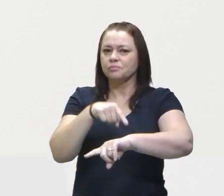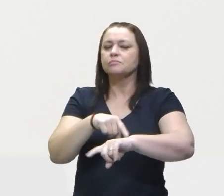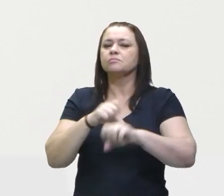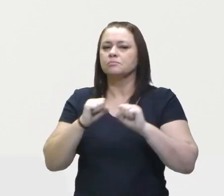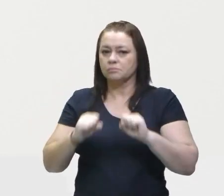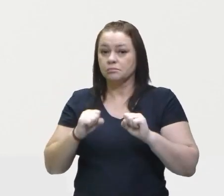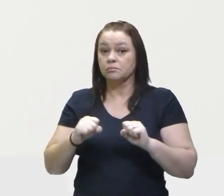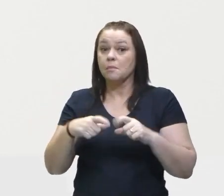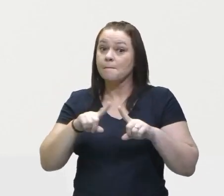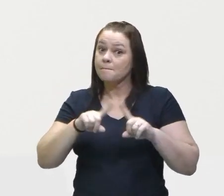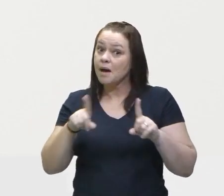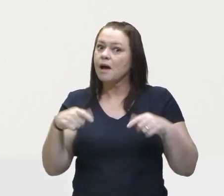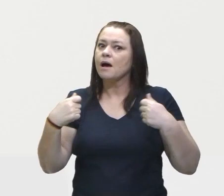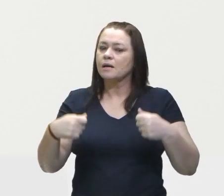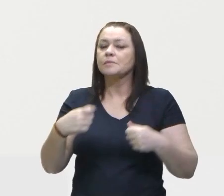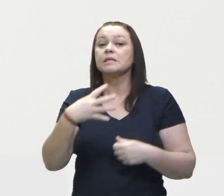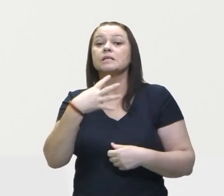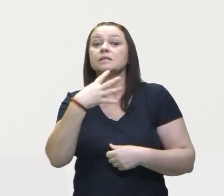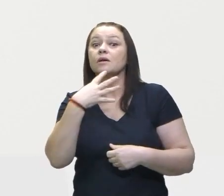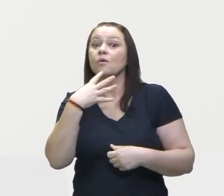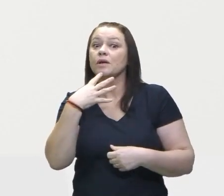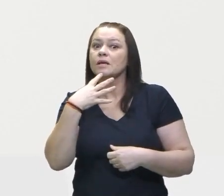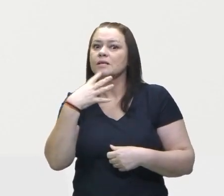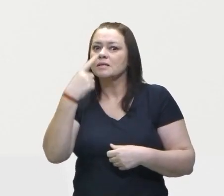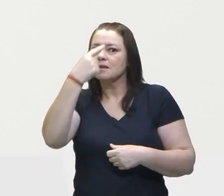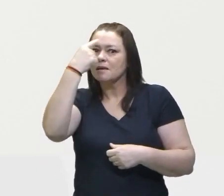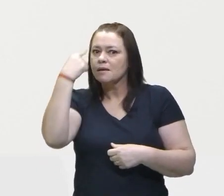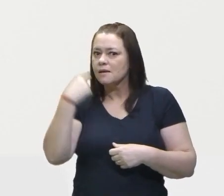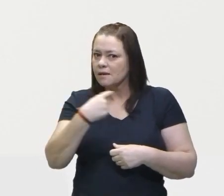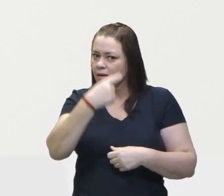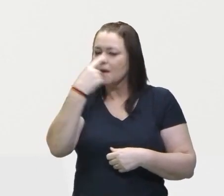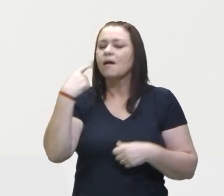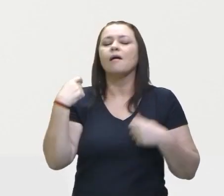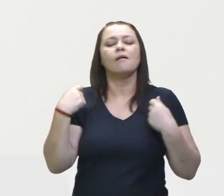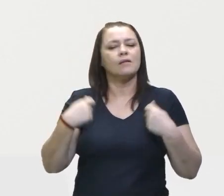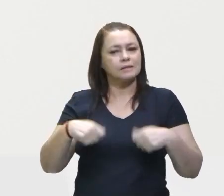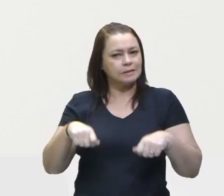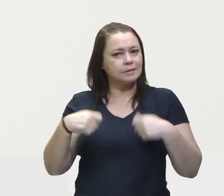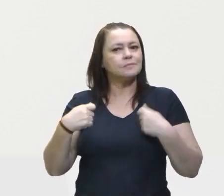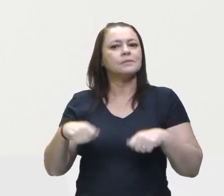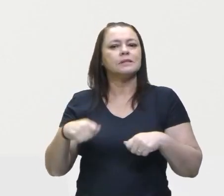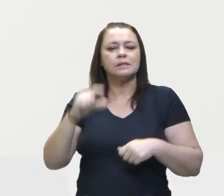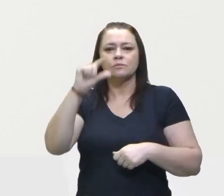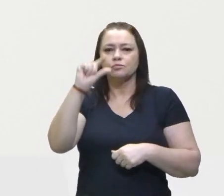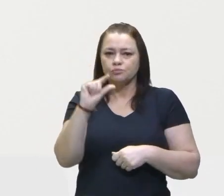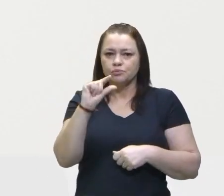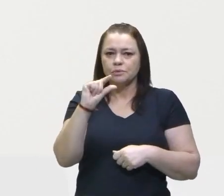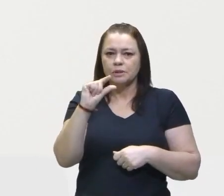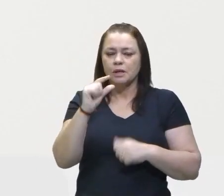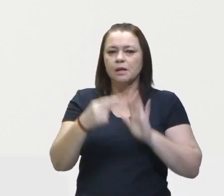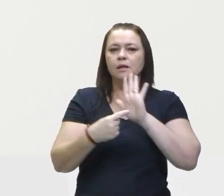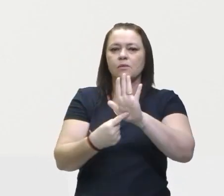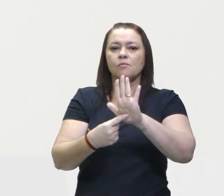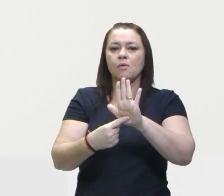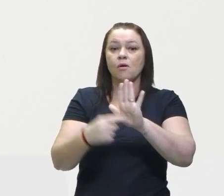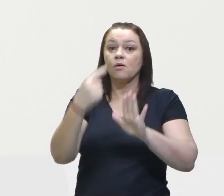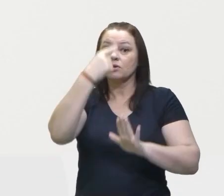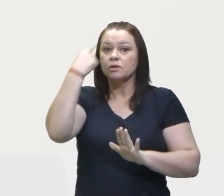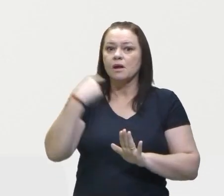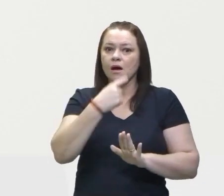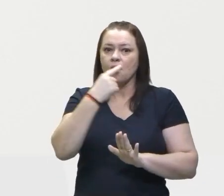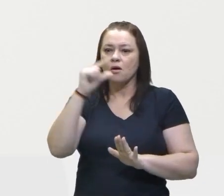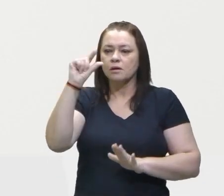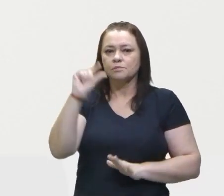conheça a hora, com o ponteiro, que o pequeno marca a hora e o grande marca o minuto. Então, vamos